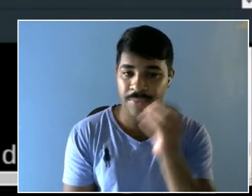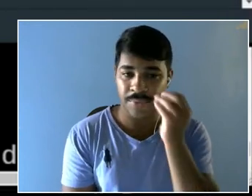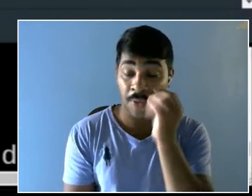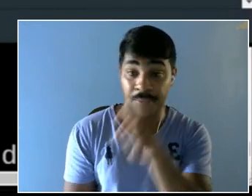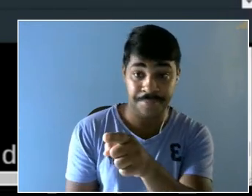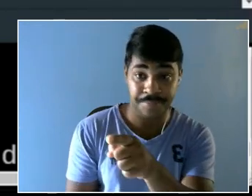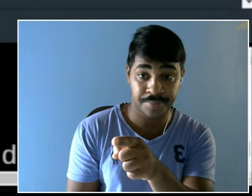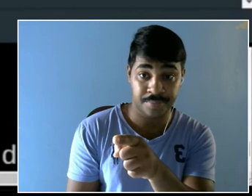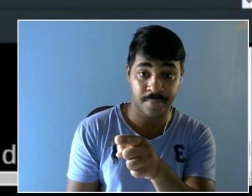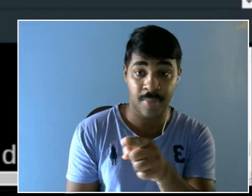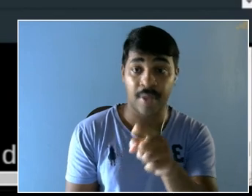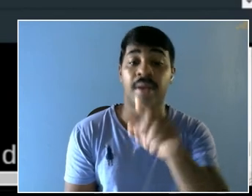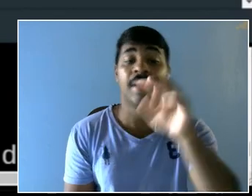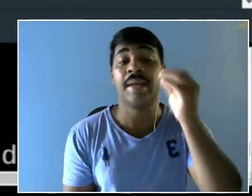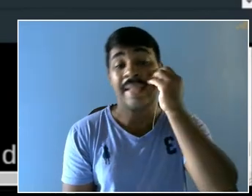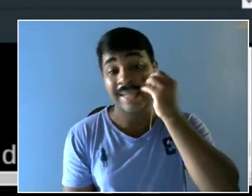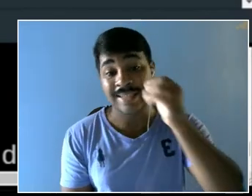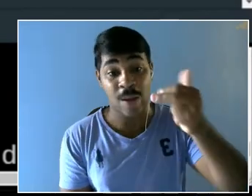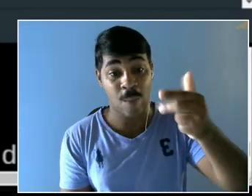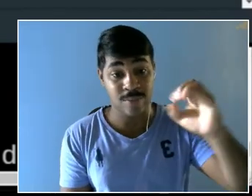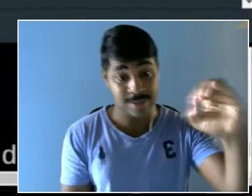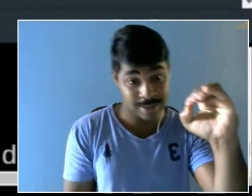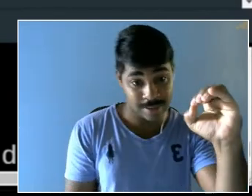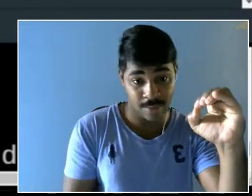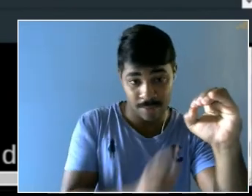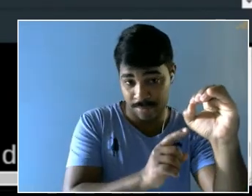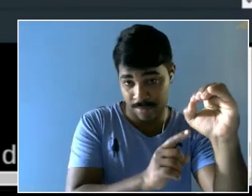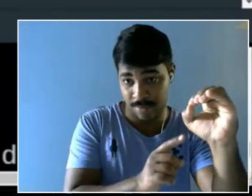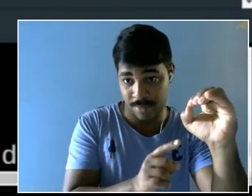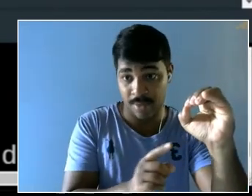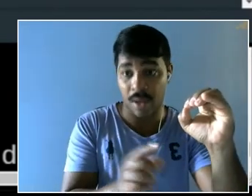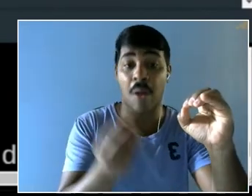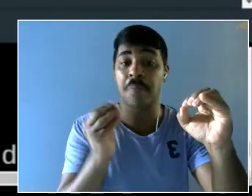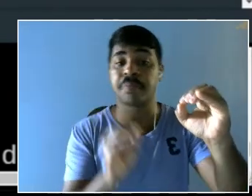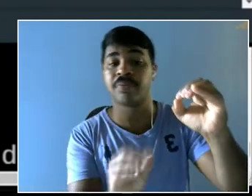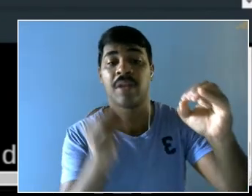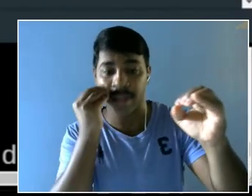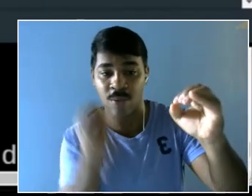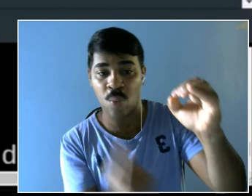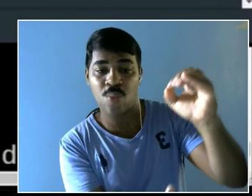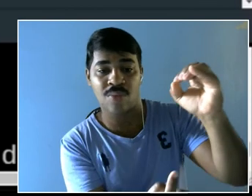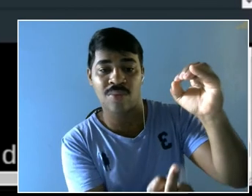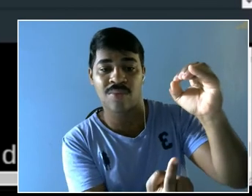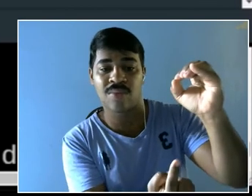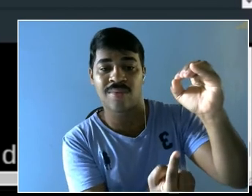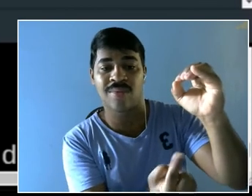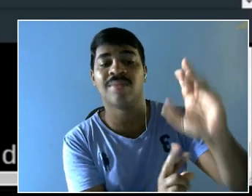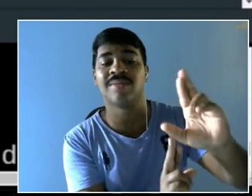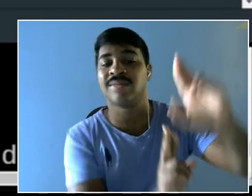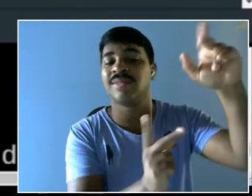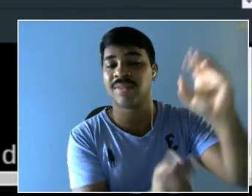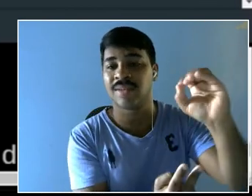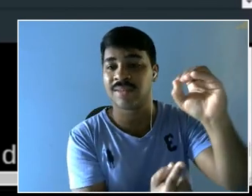que não seja 0. Vou colocar teste recebe 1. Se eu colocar aqui teste recebe 1, o que vai acontecer? Bom, se eu executar esse passo a